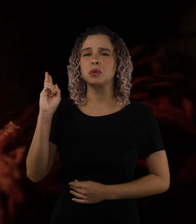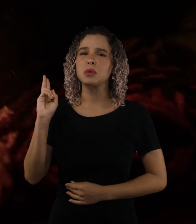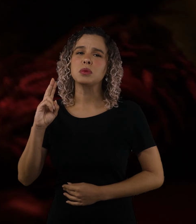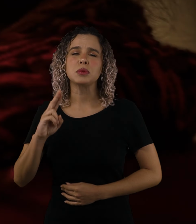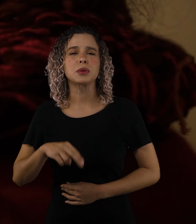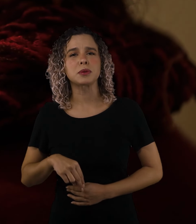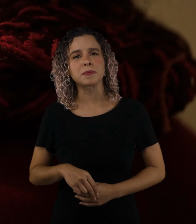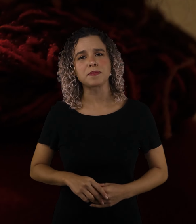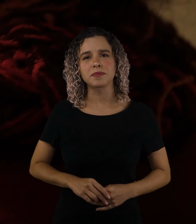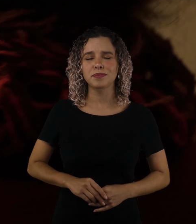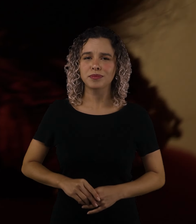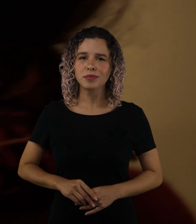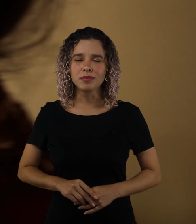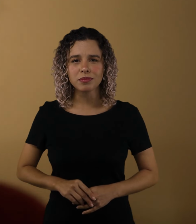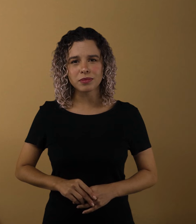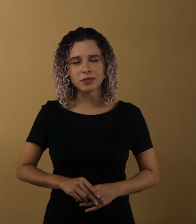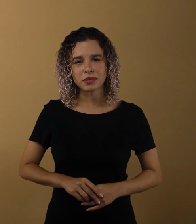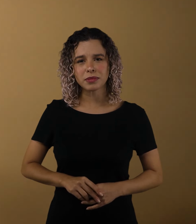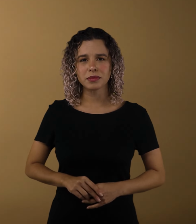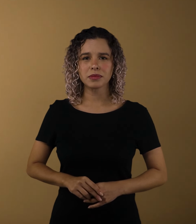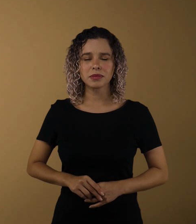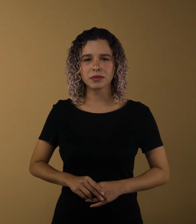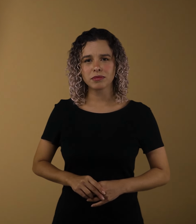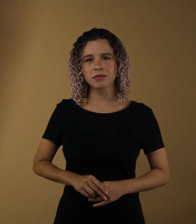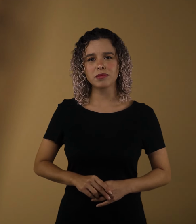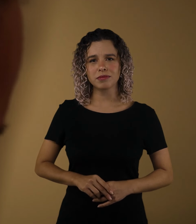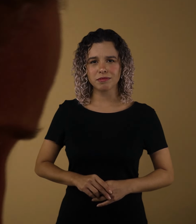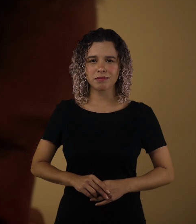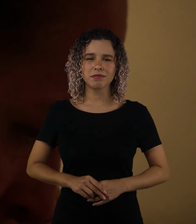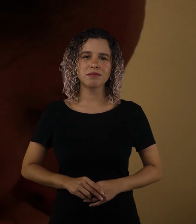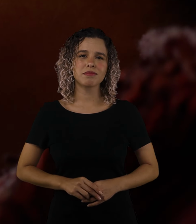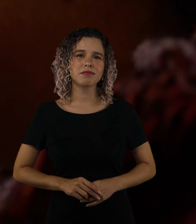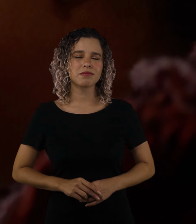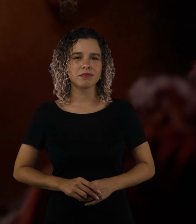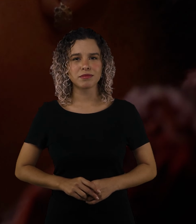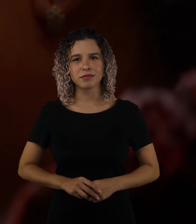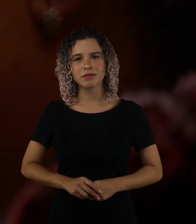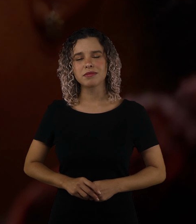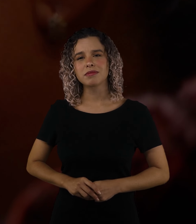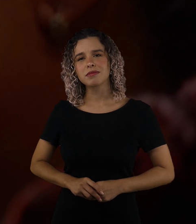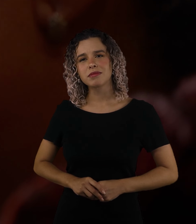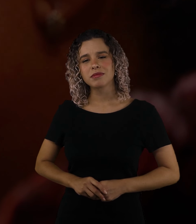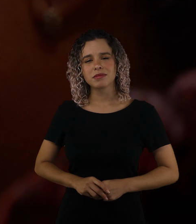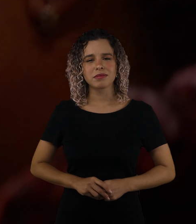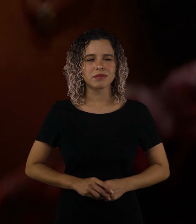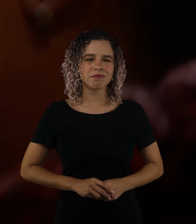Ela passa as mãos nos olhos e cobre a boca, angustiada. Apoia a cabeça na grade de ferro fundido de uma